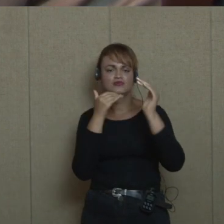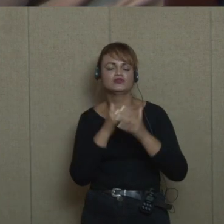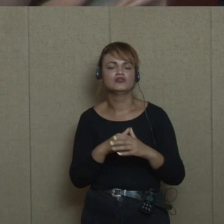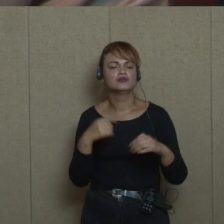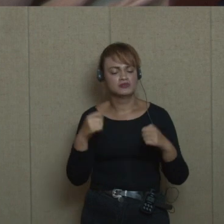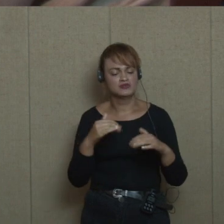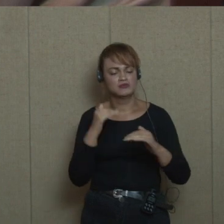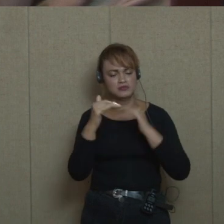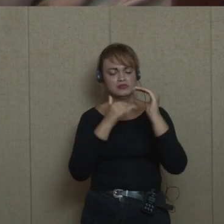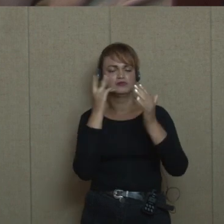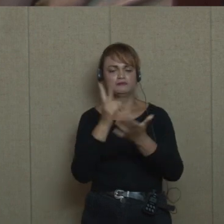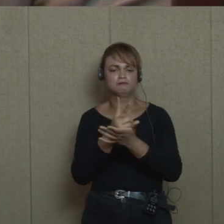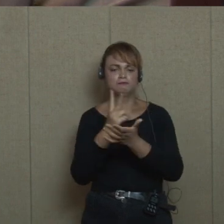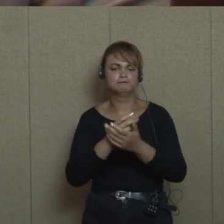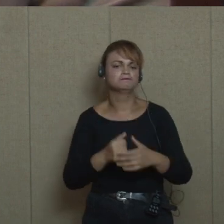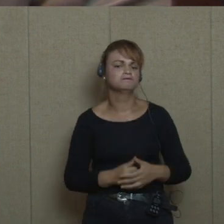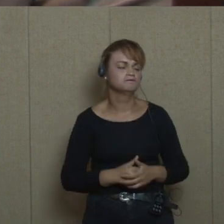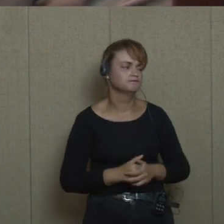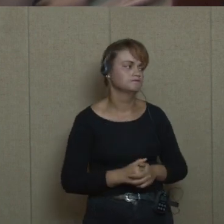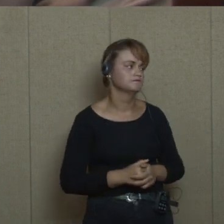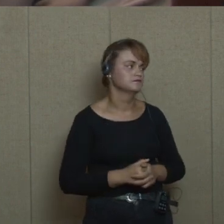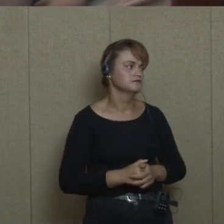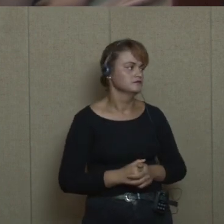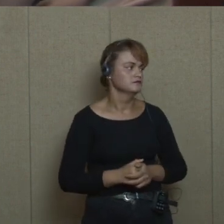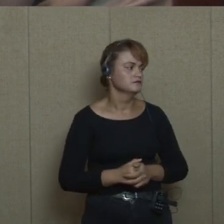a progredir.